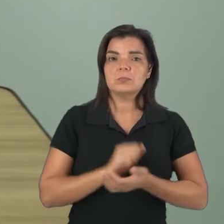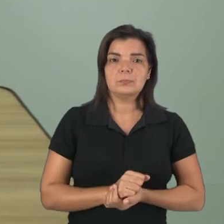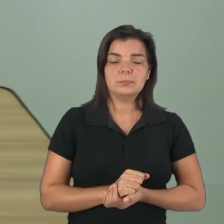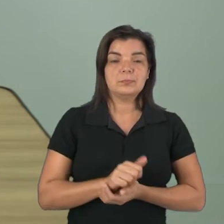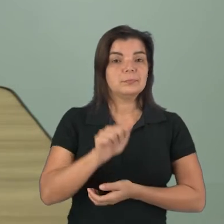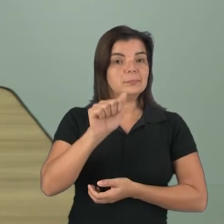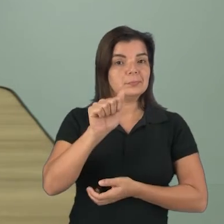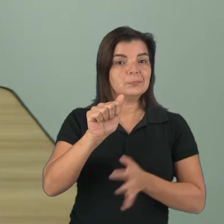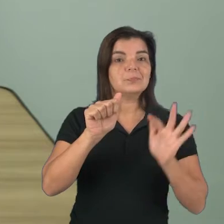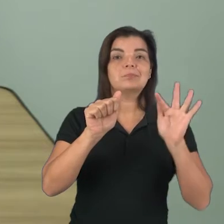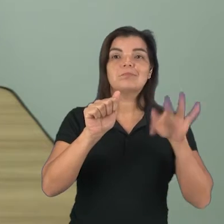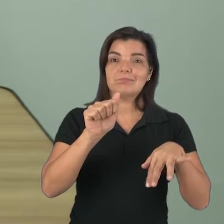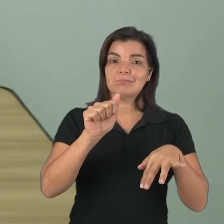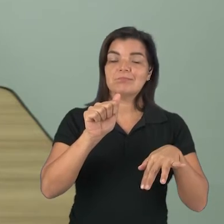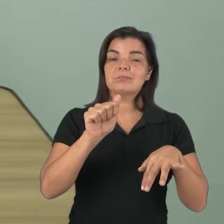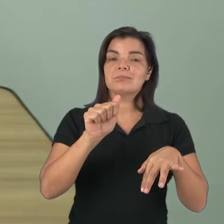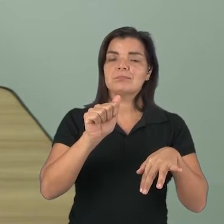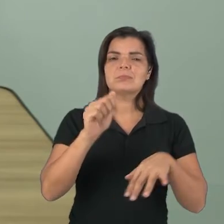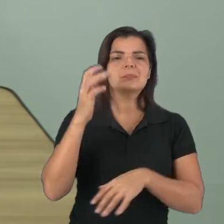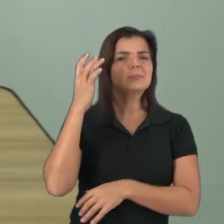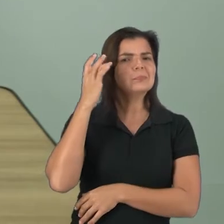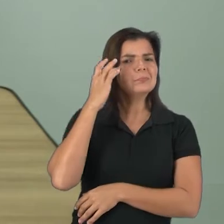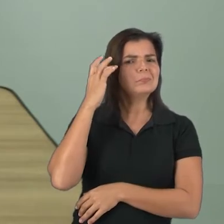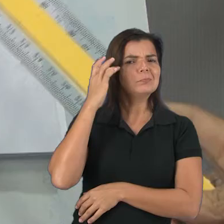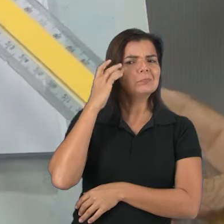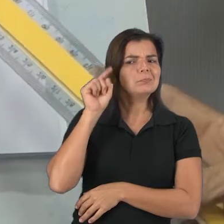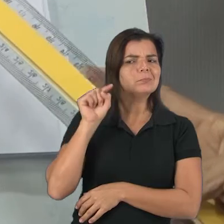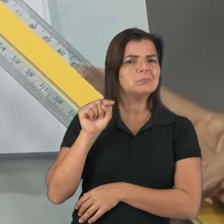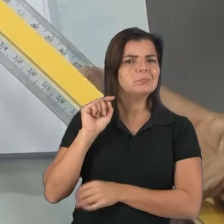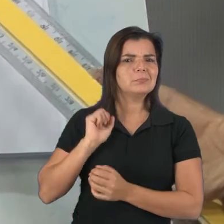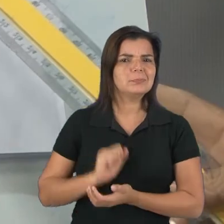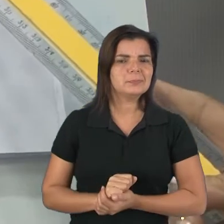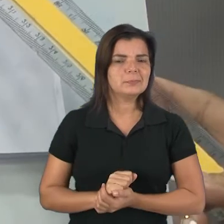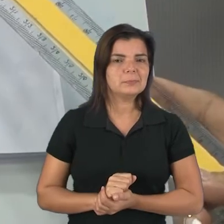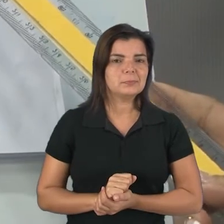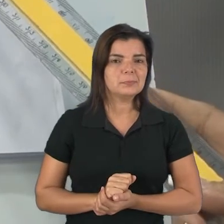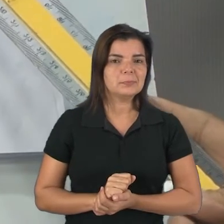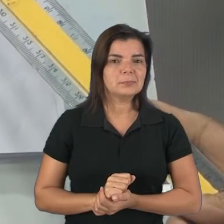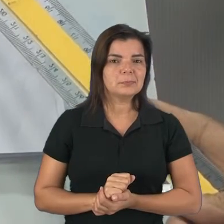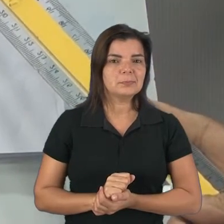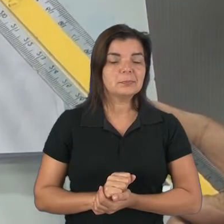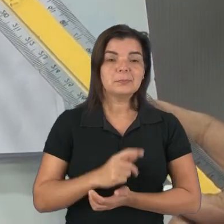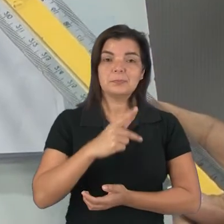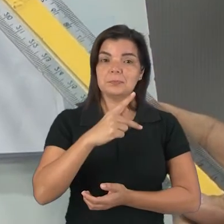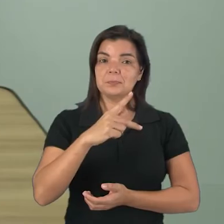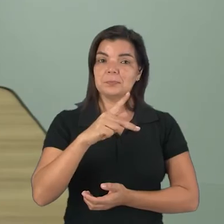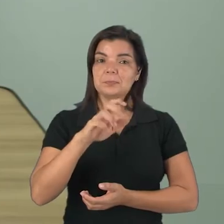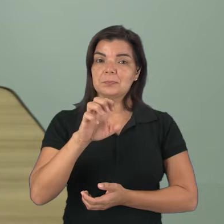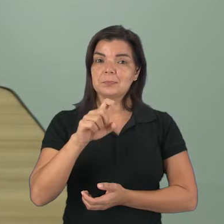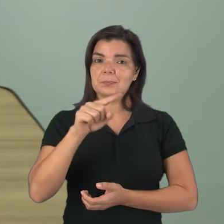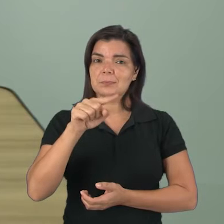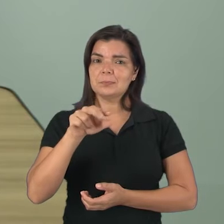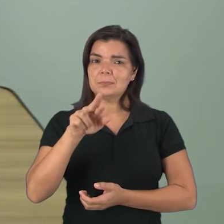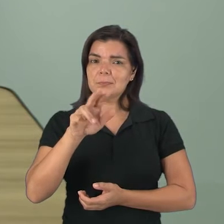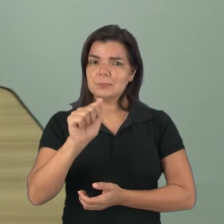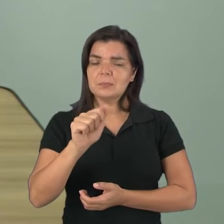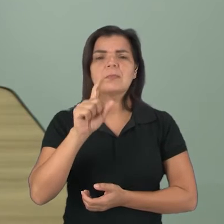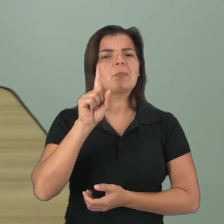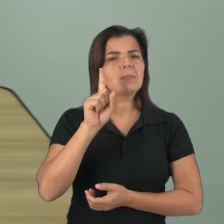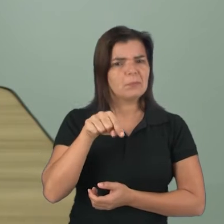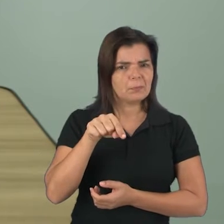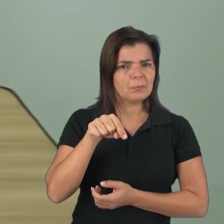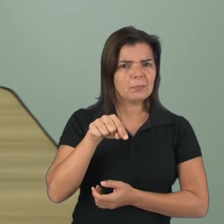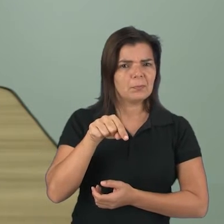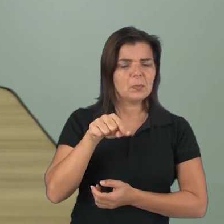Ah eu acho que é esta palavra pera pera é crianças